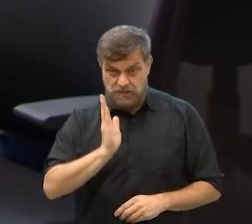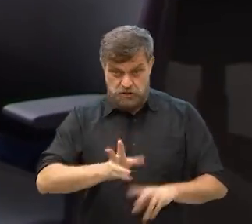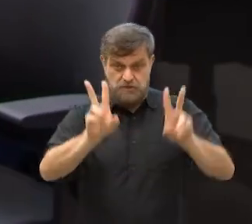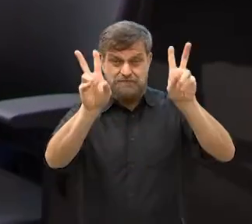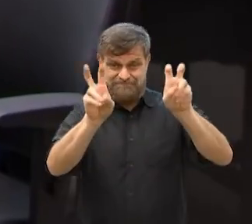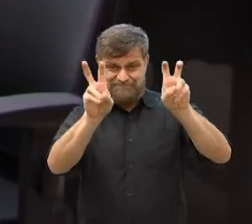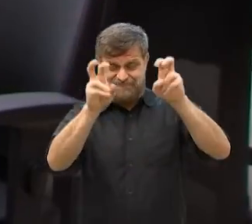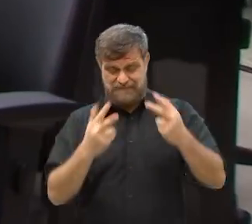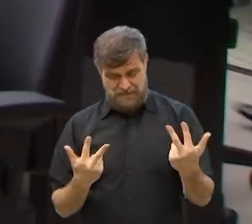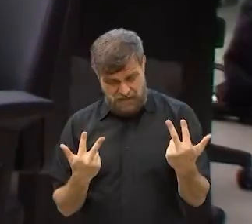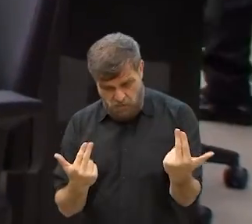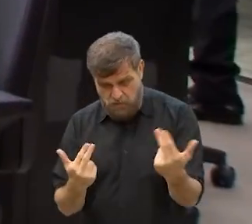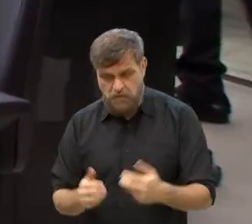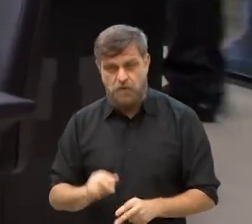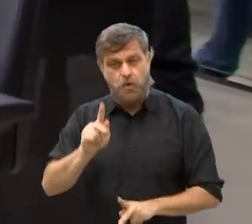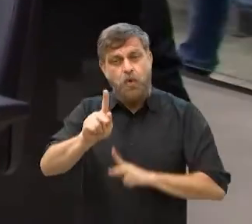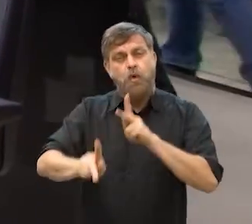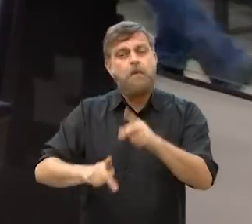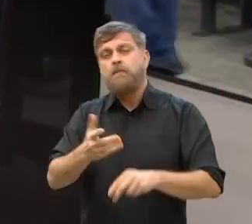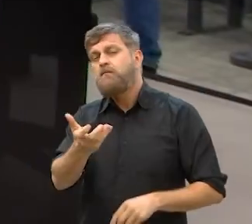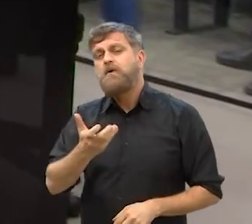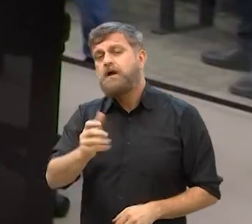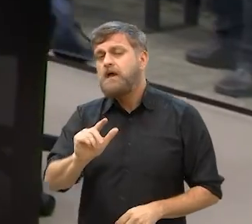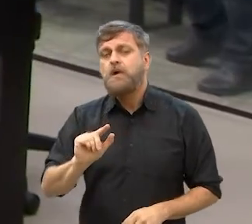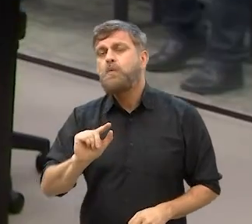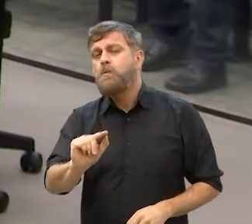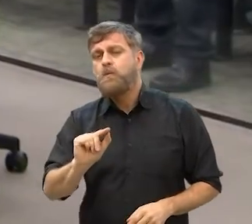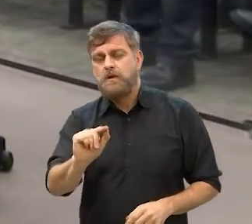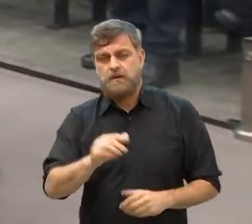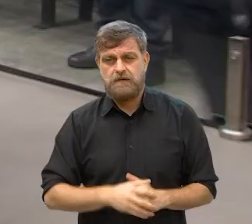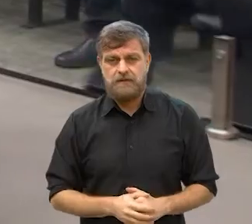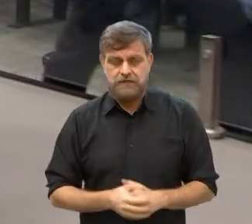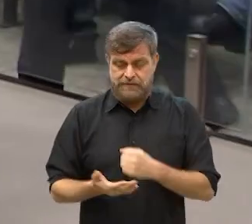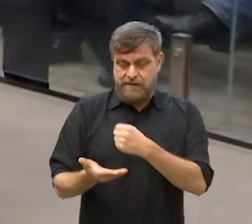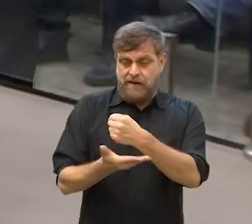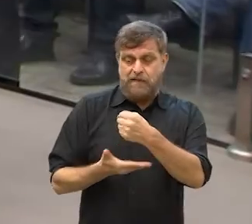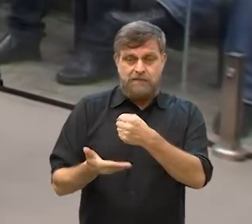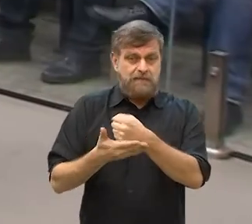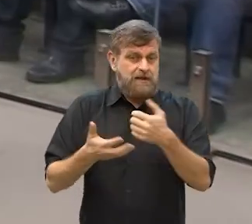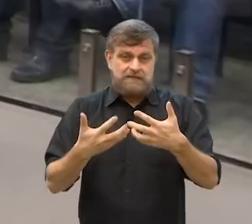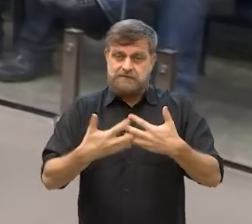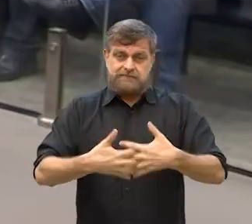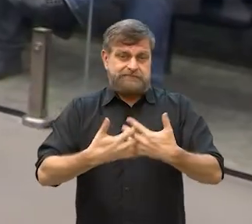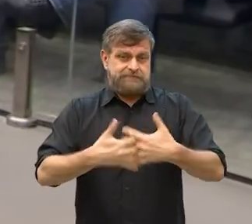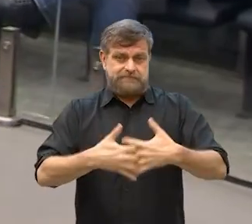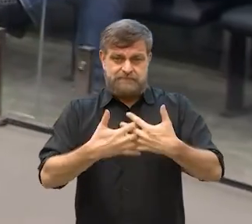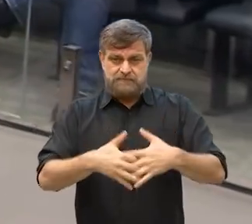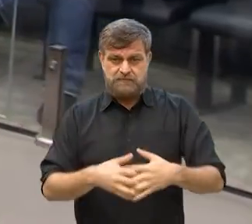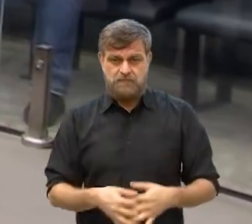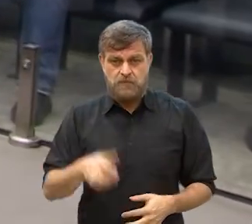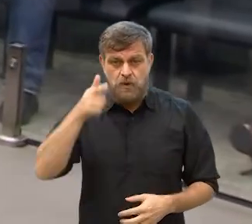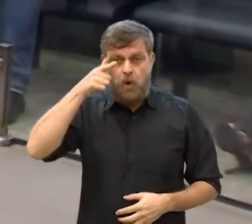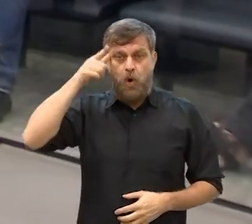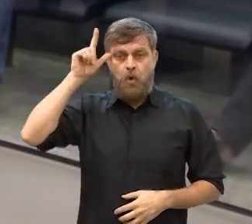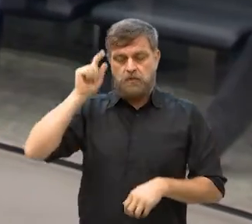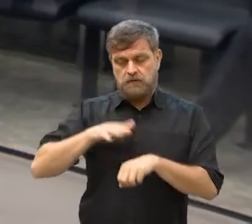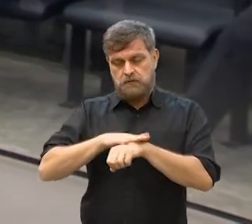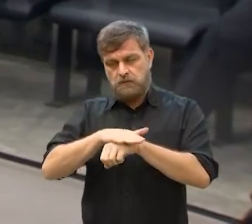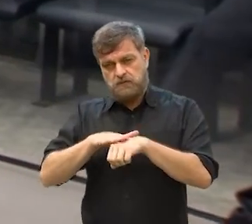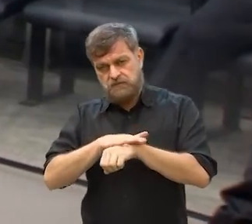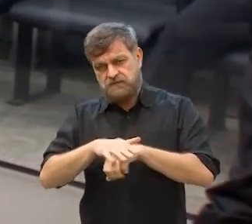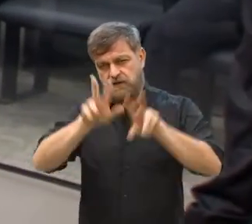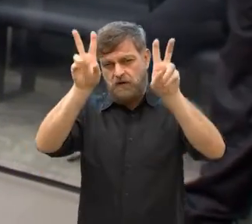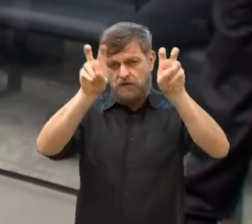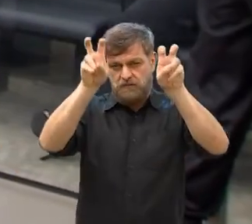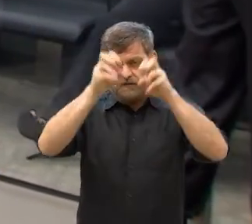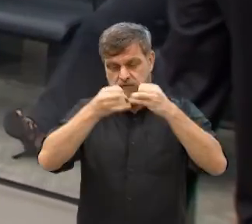ocasião, a população, ela quer o básico funcionando. Ainda ontem eu conversava sobre esse tema